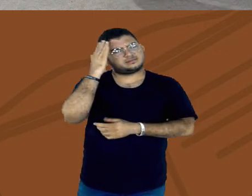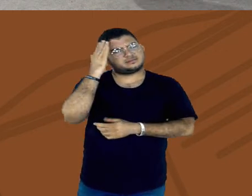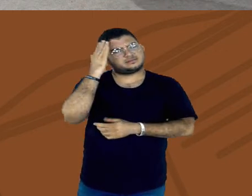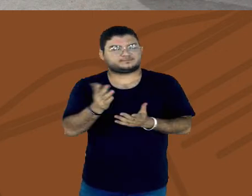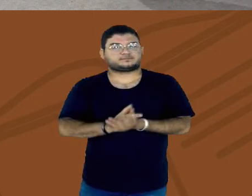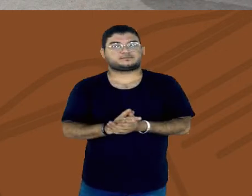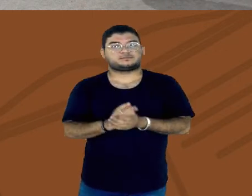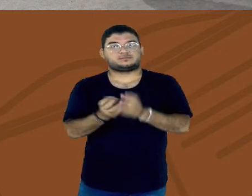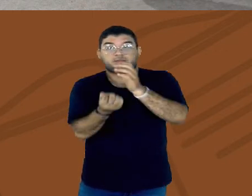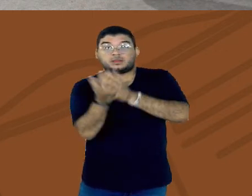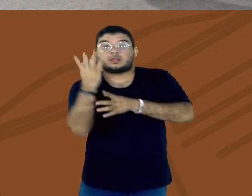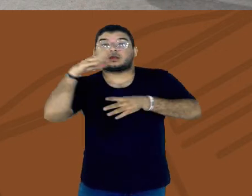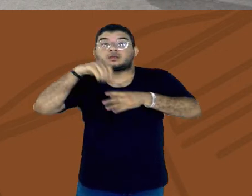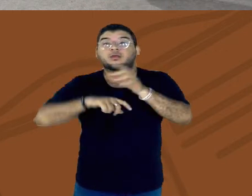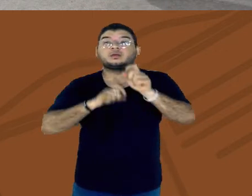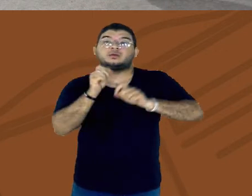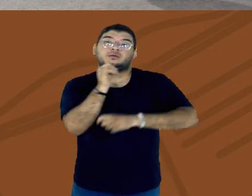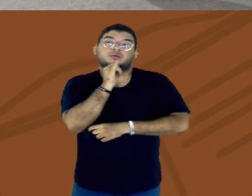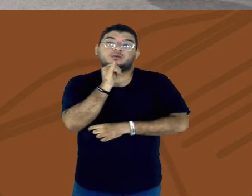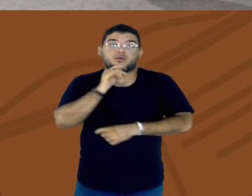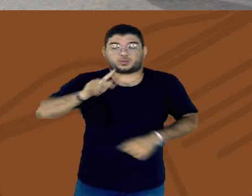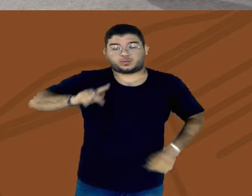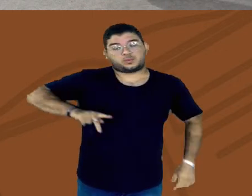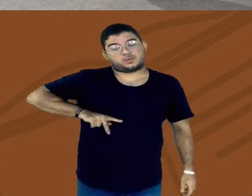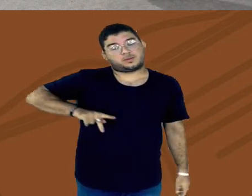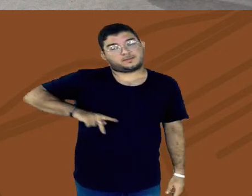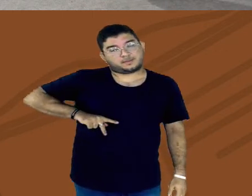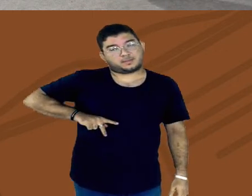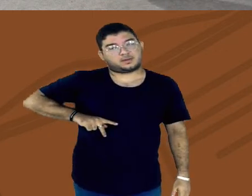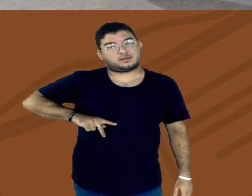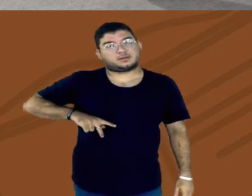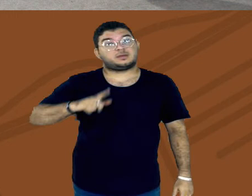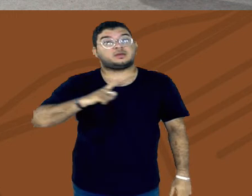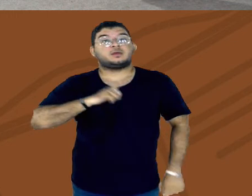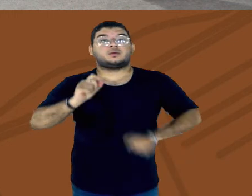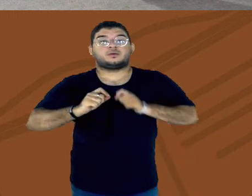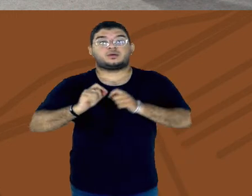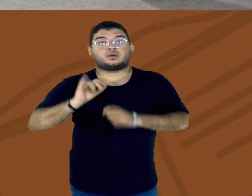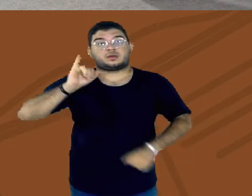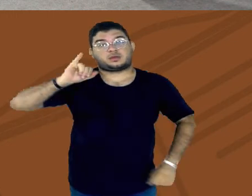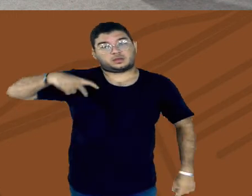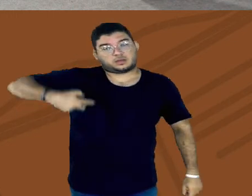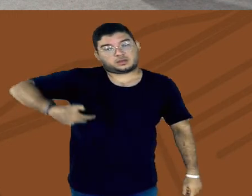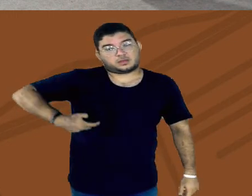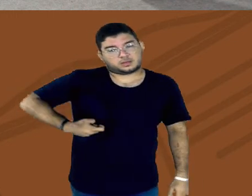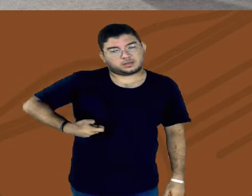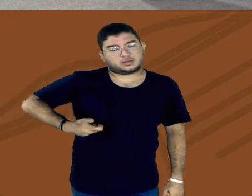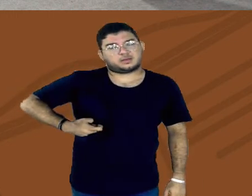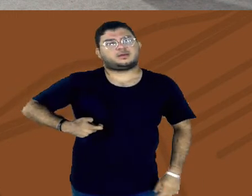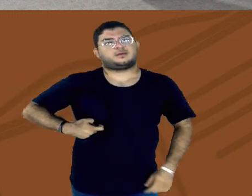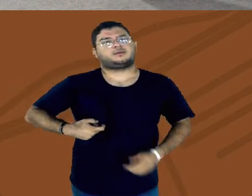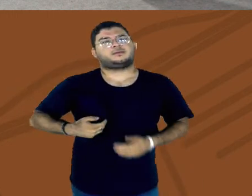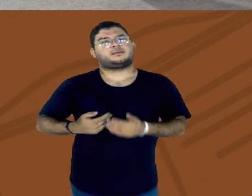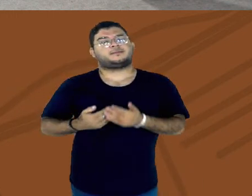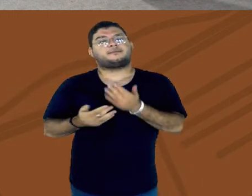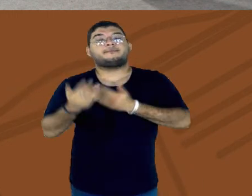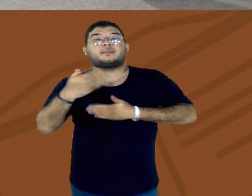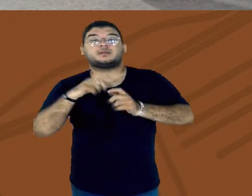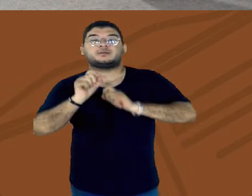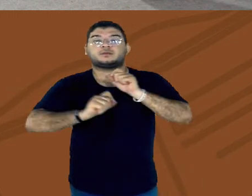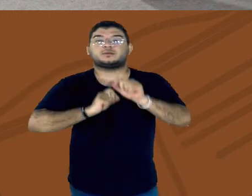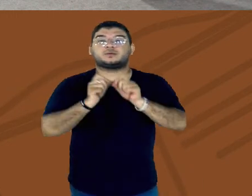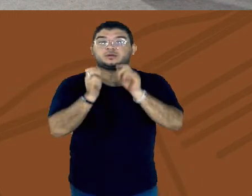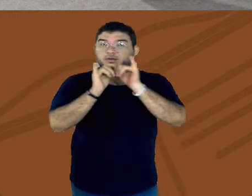as mistas, por exemplo, o pâncreas, lança insulina, que faz parte aí, que eu já vou adiantar